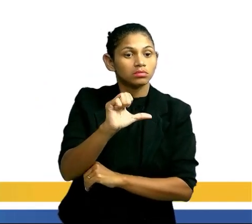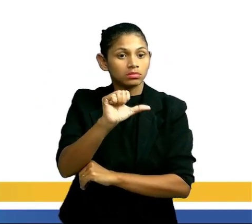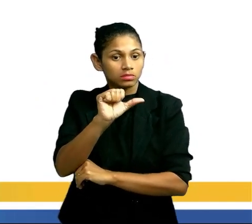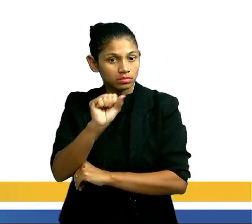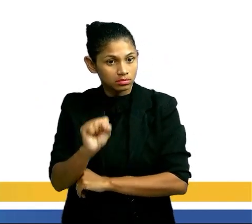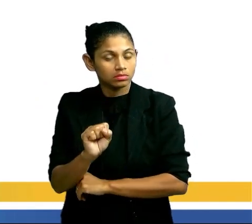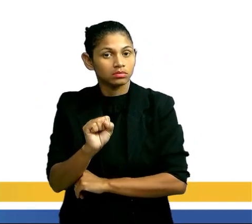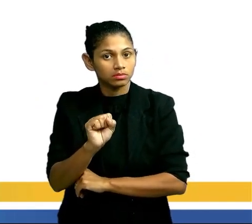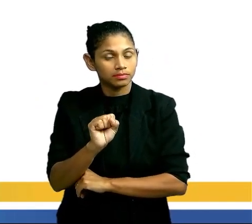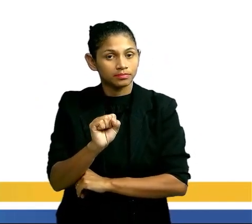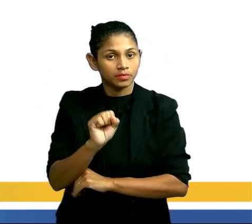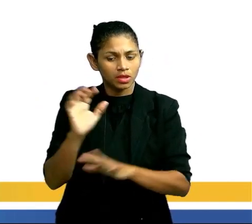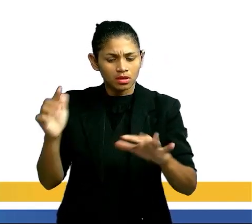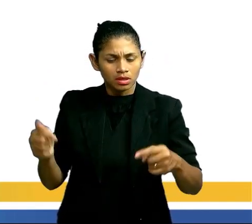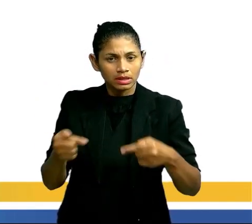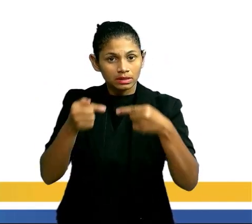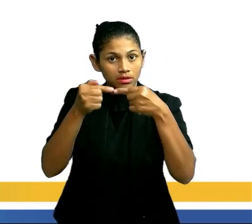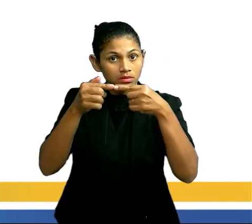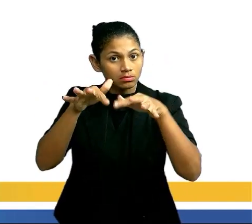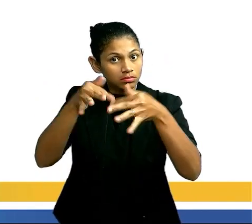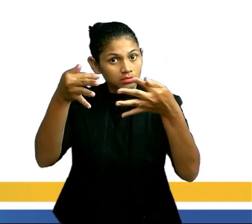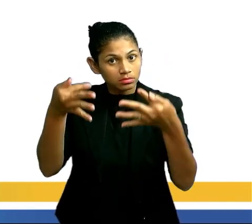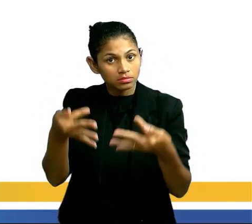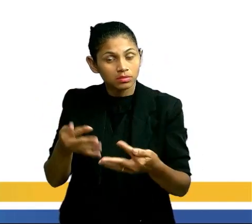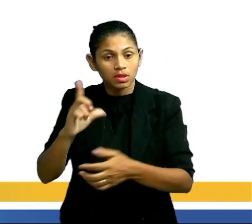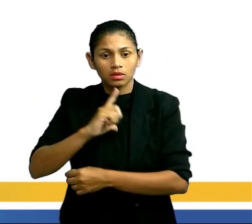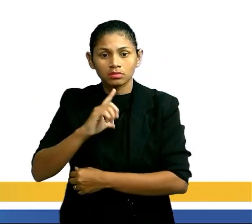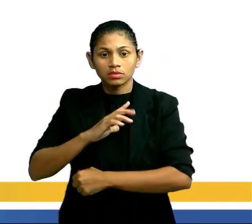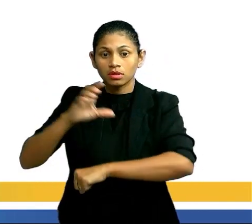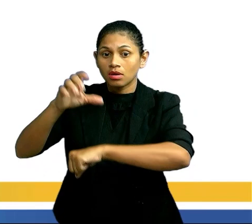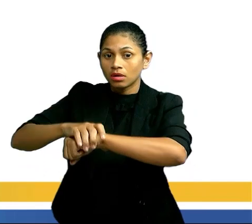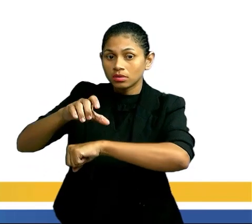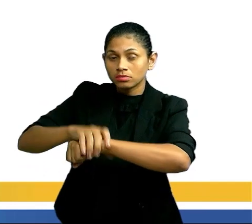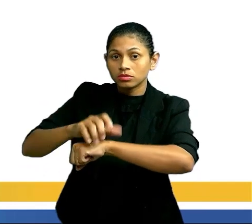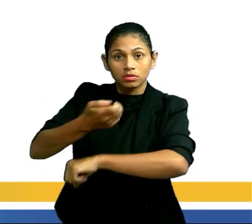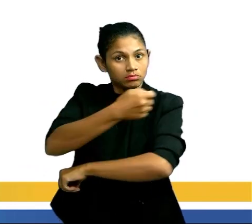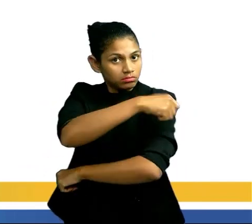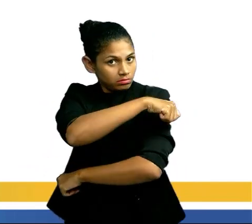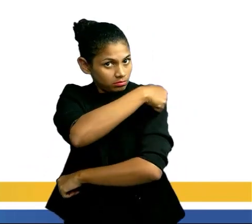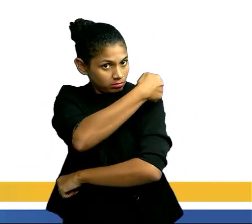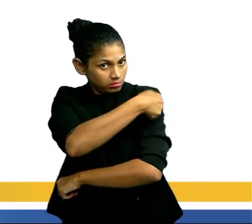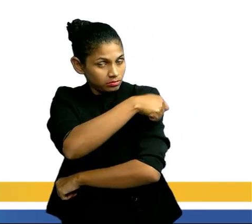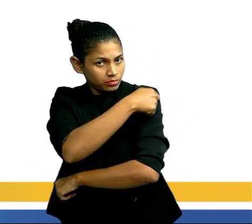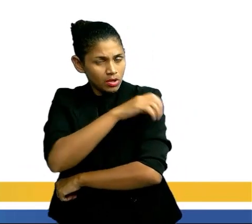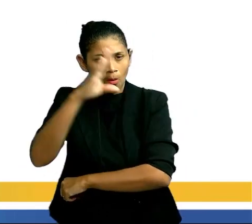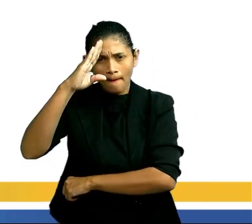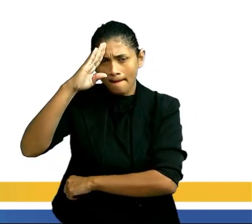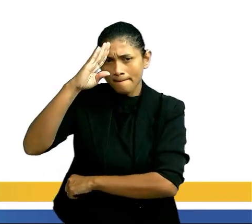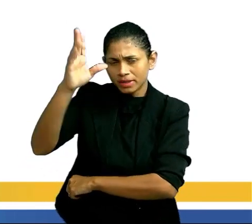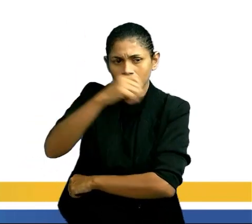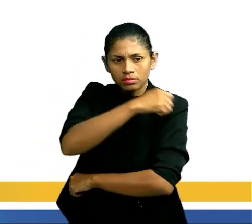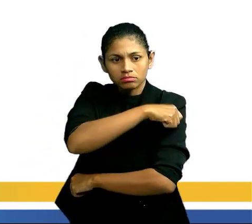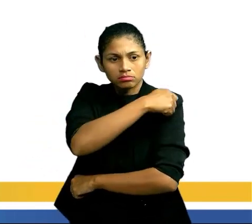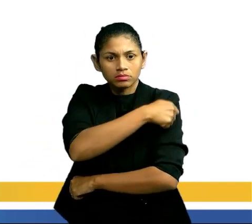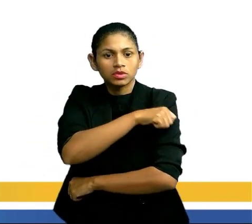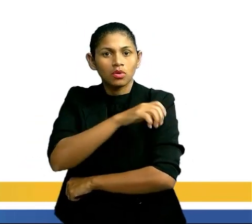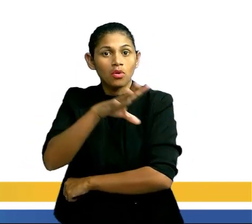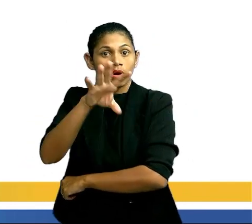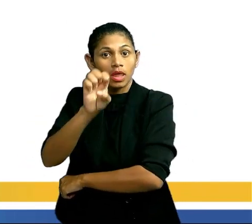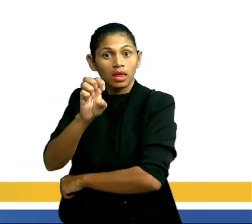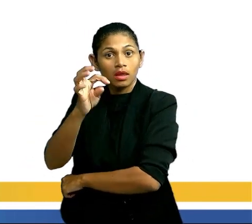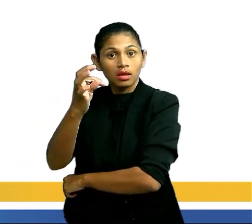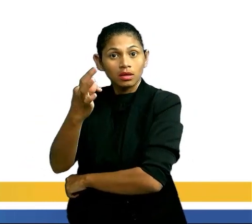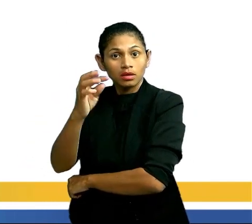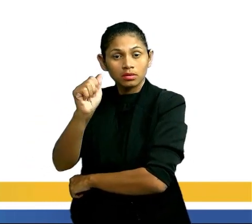faz ligações simples, nós teremos a função álcool, perfeito? O nosso principal álcool, pessoal, ele é o etanol,